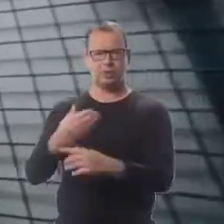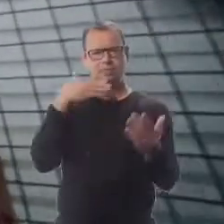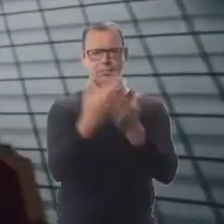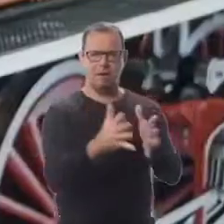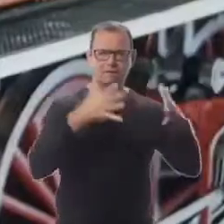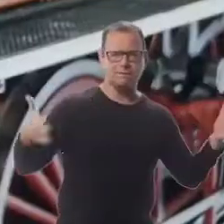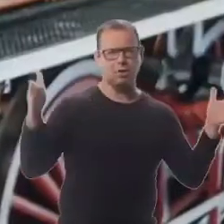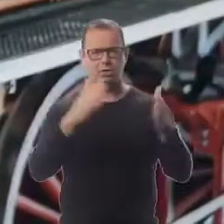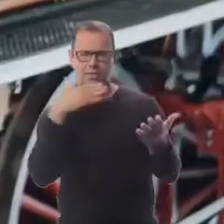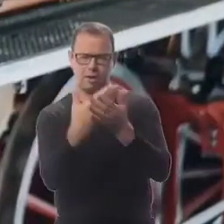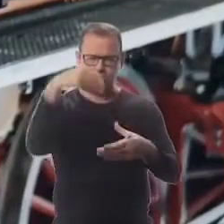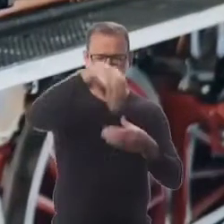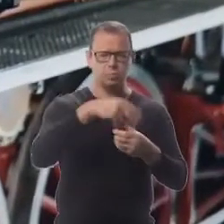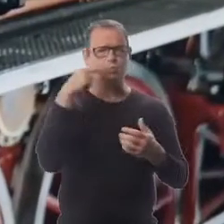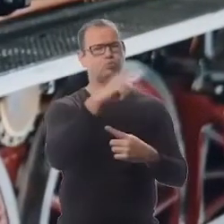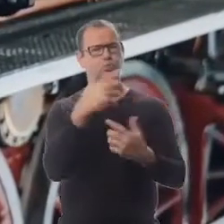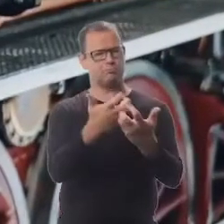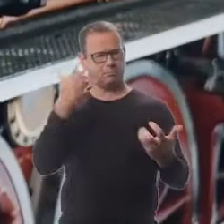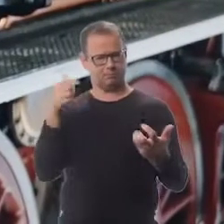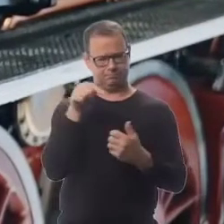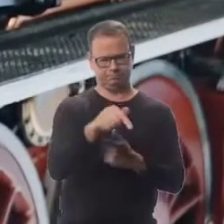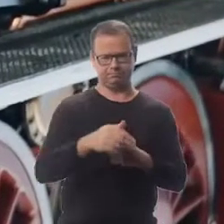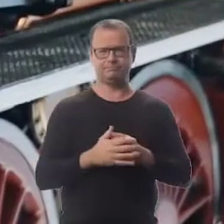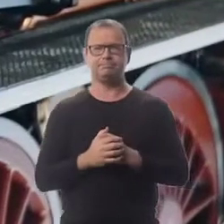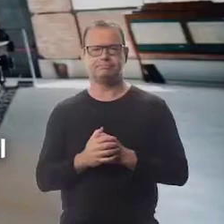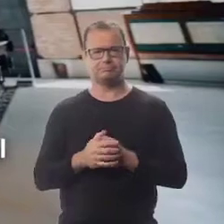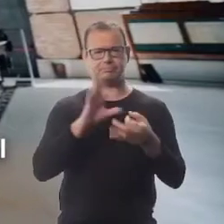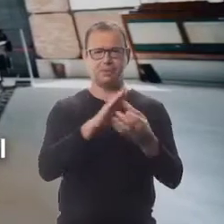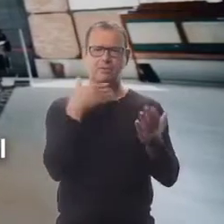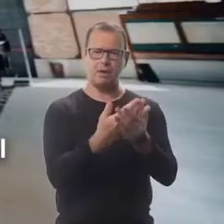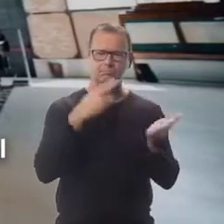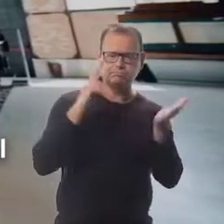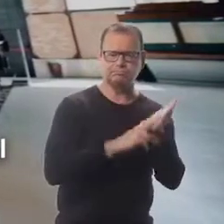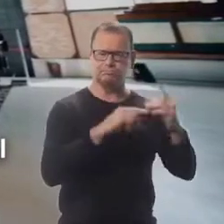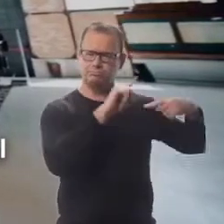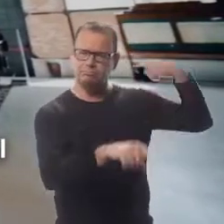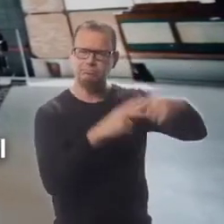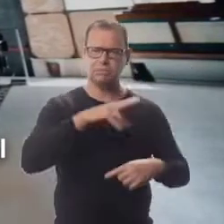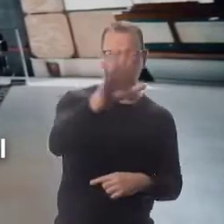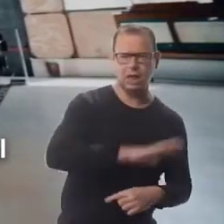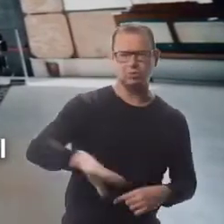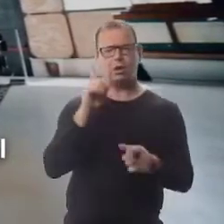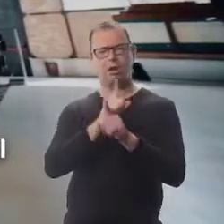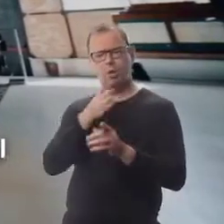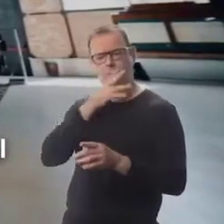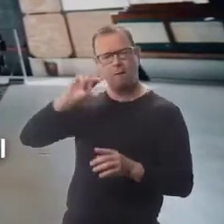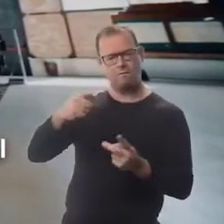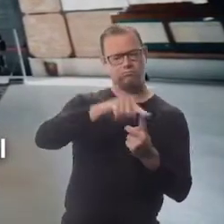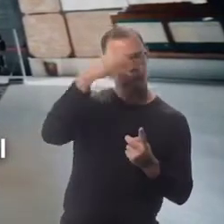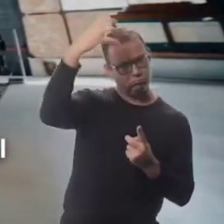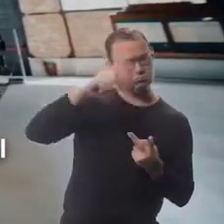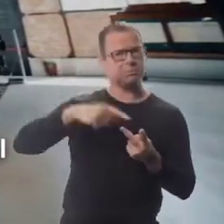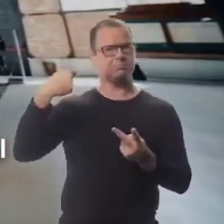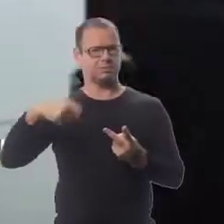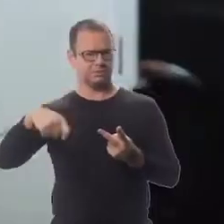de grandes e pequenas dimensões, constituem o acervo do museu. Aqui moram verdadeiros tesouros nacionais, como o Comboio